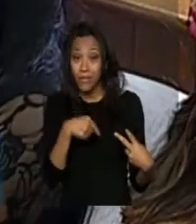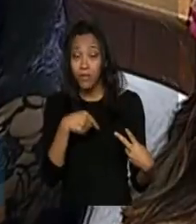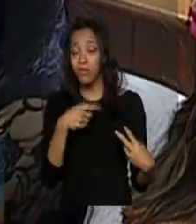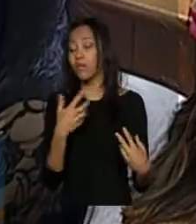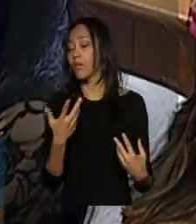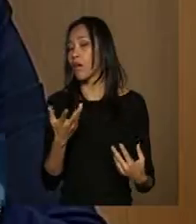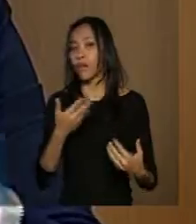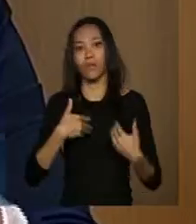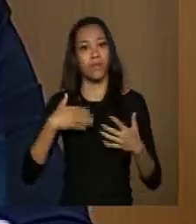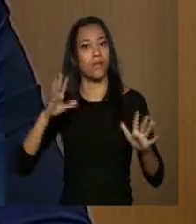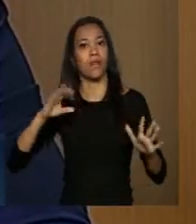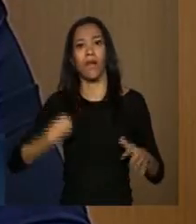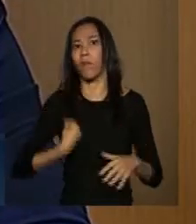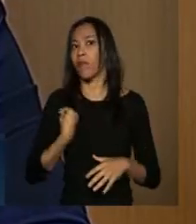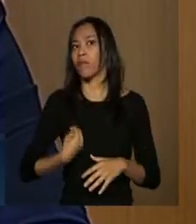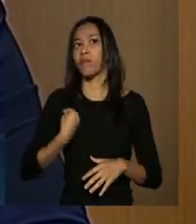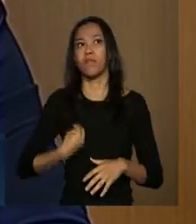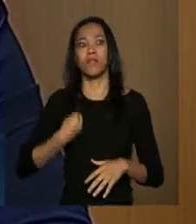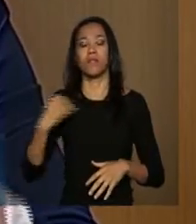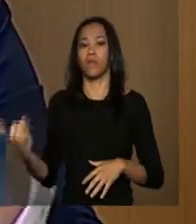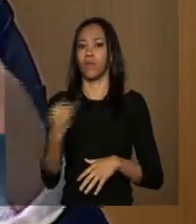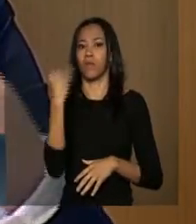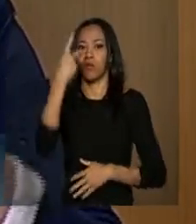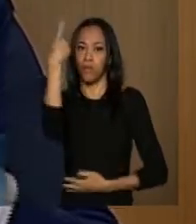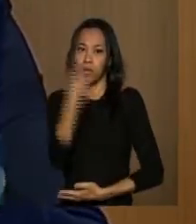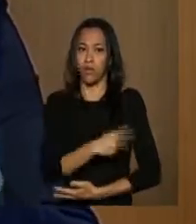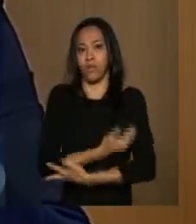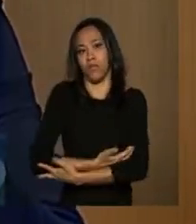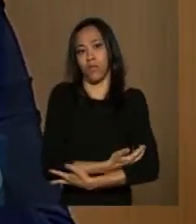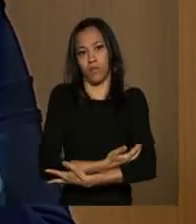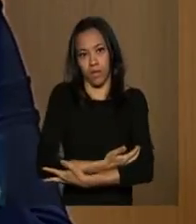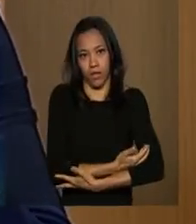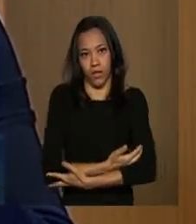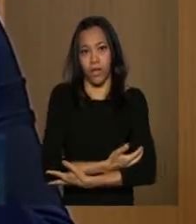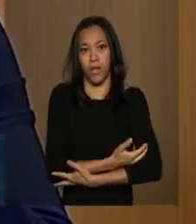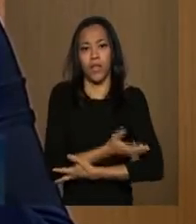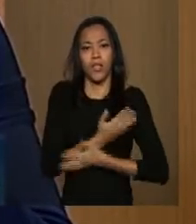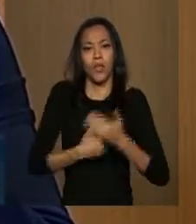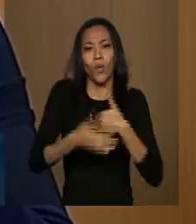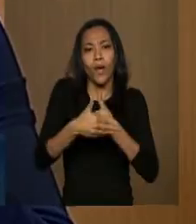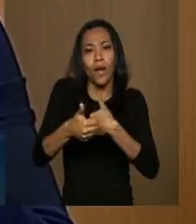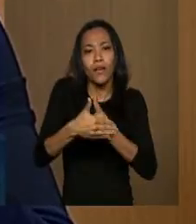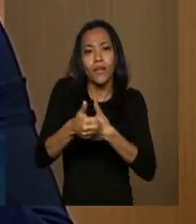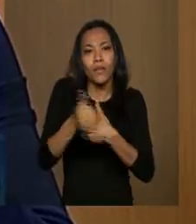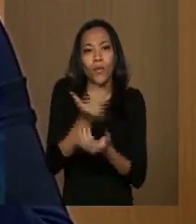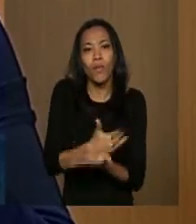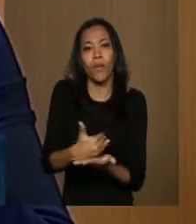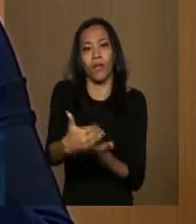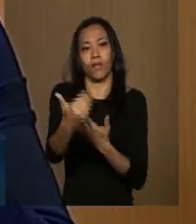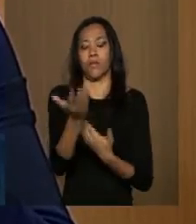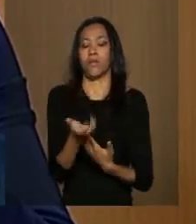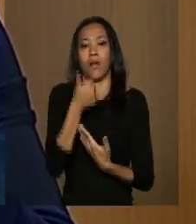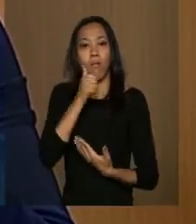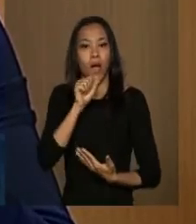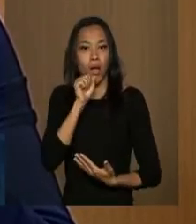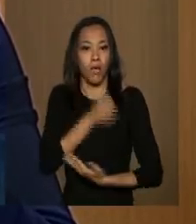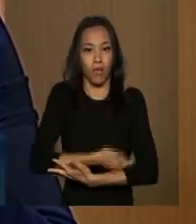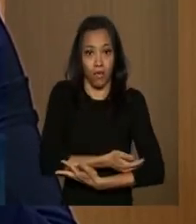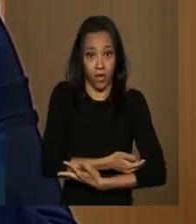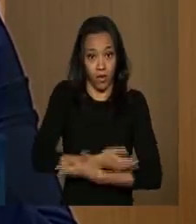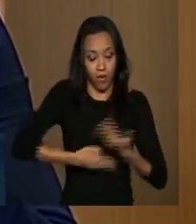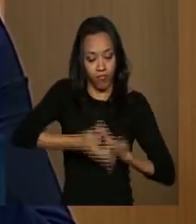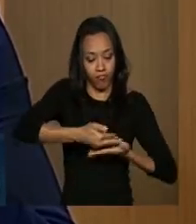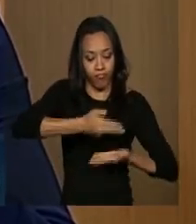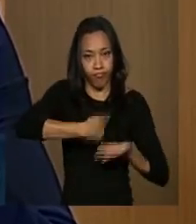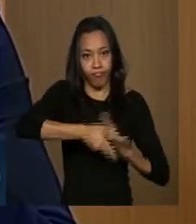janela de oportunidade para a vida inteira está acontecendo. É o momento onde o vínculo de afeto se forma, e isso é fundamental. Então,